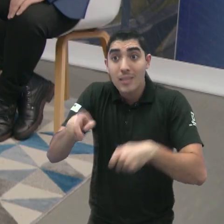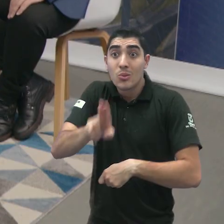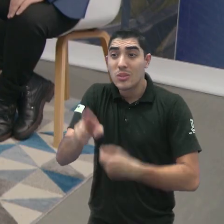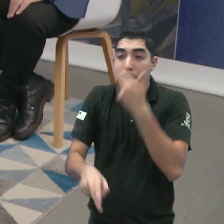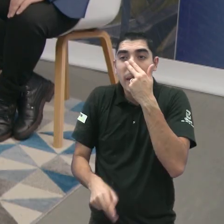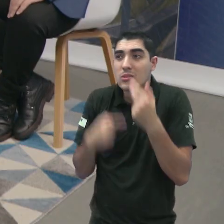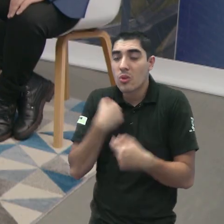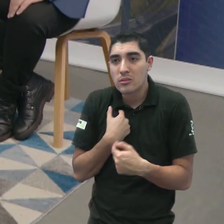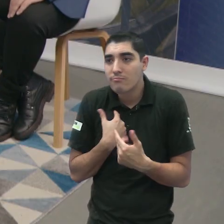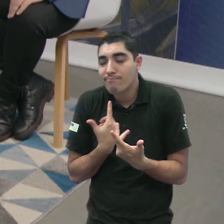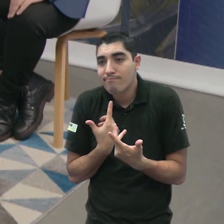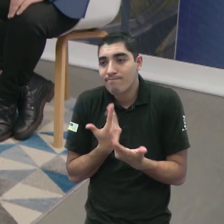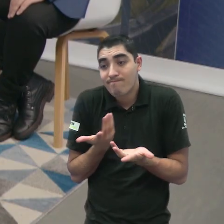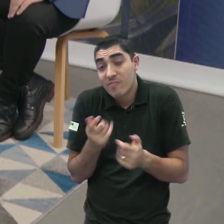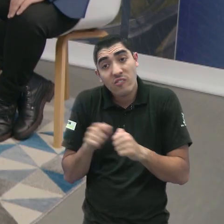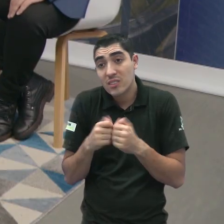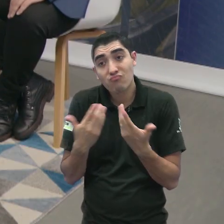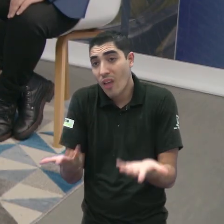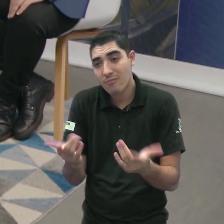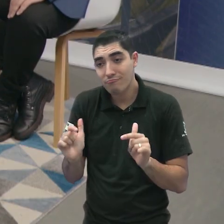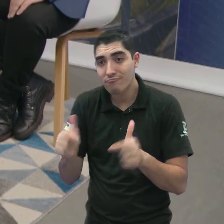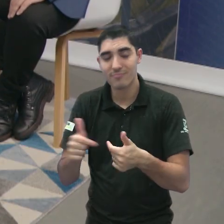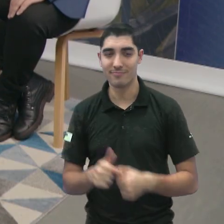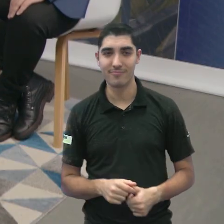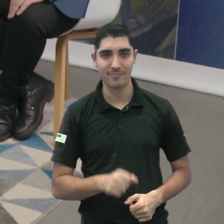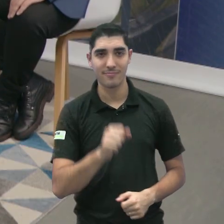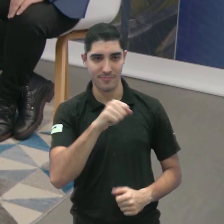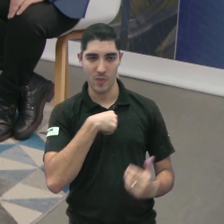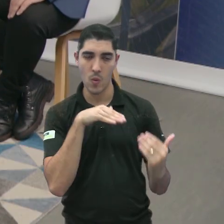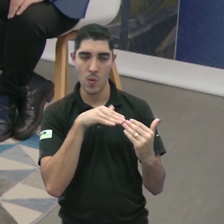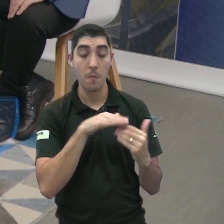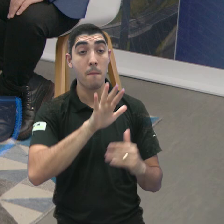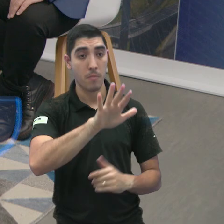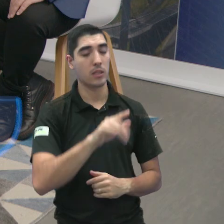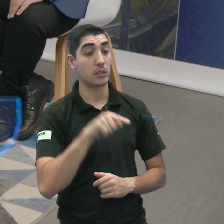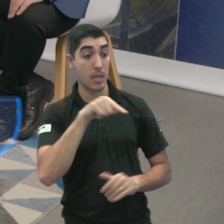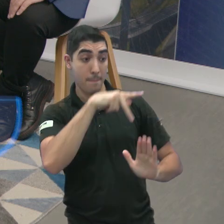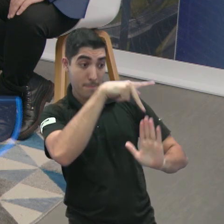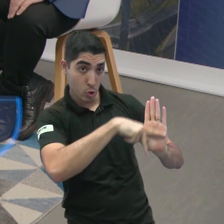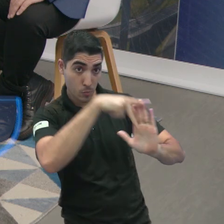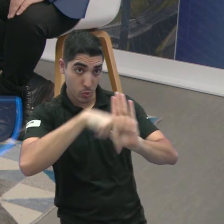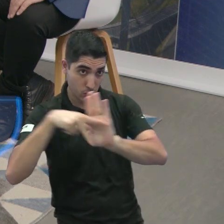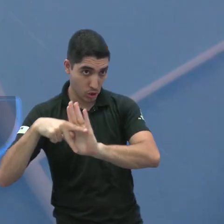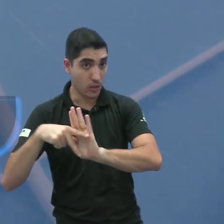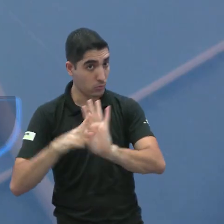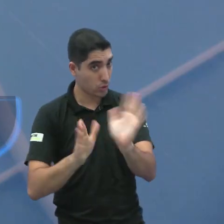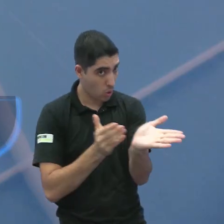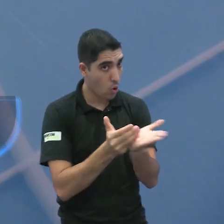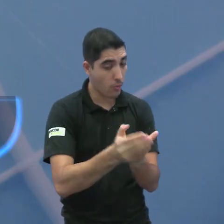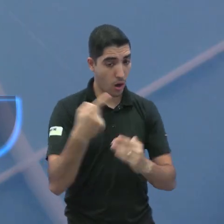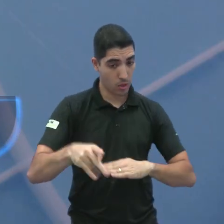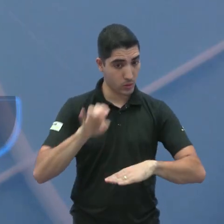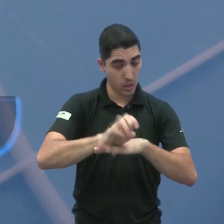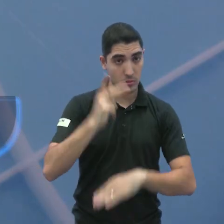refém. Sim, concordo, mas eu acho que esses projetos intercidades já são realidade. O Estado de São